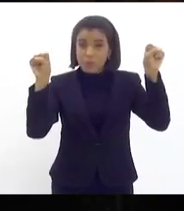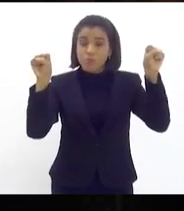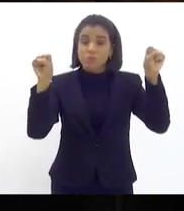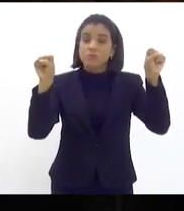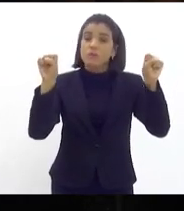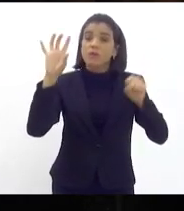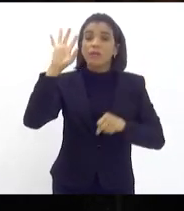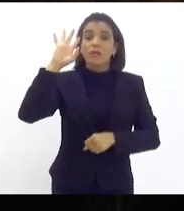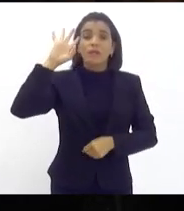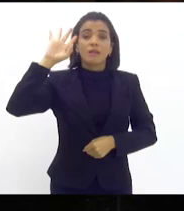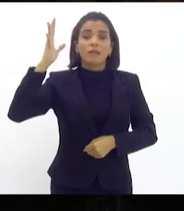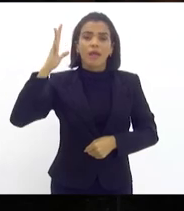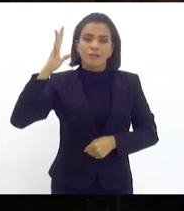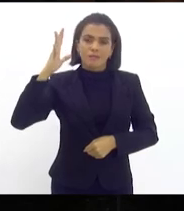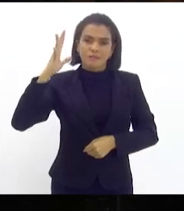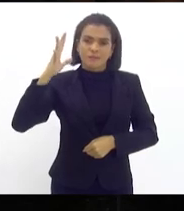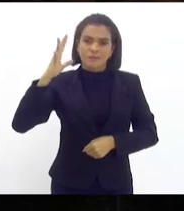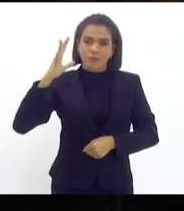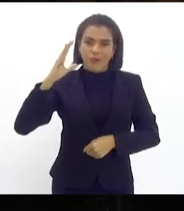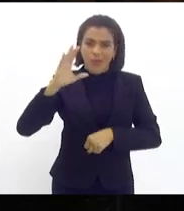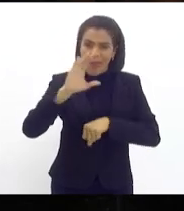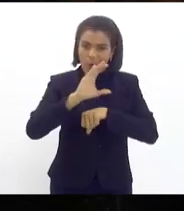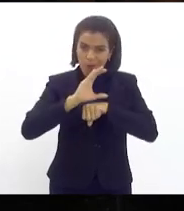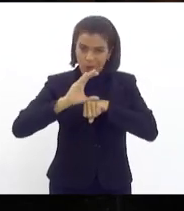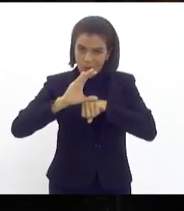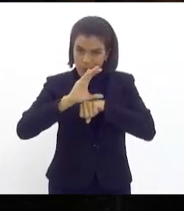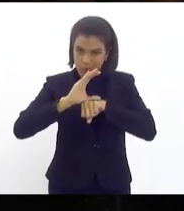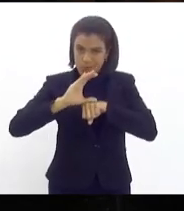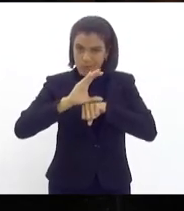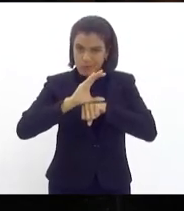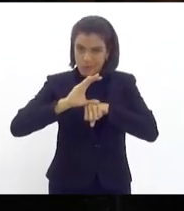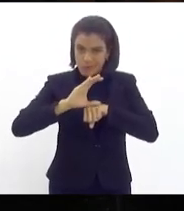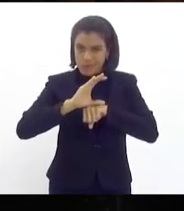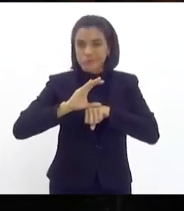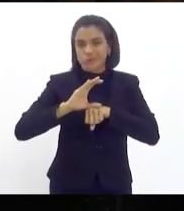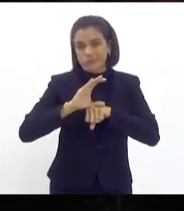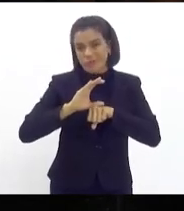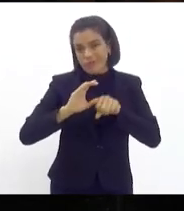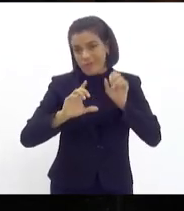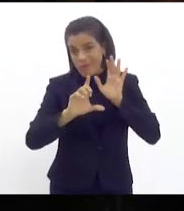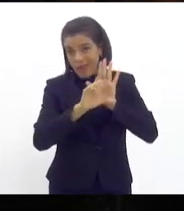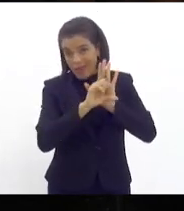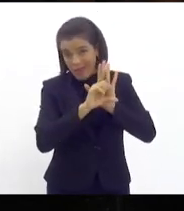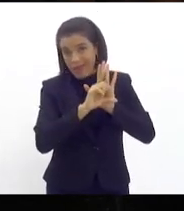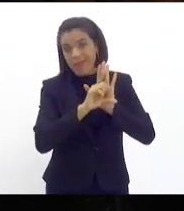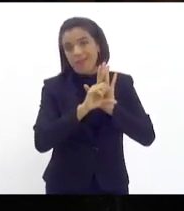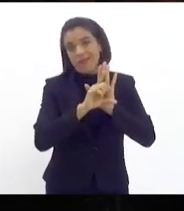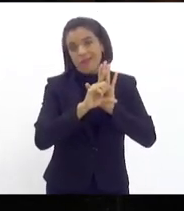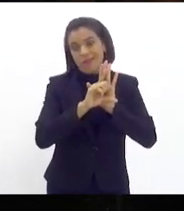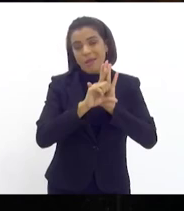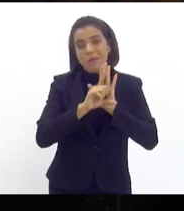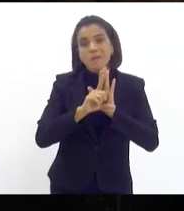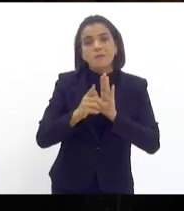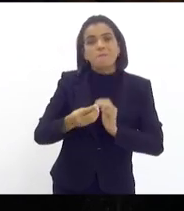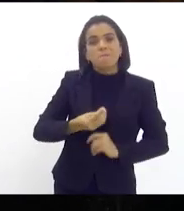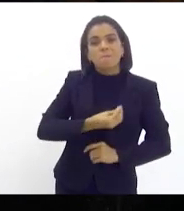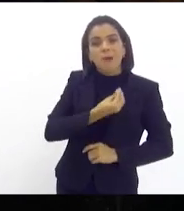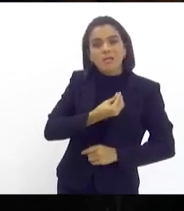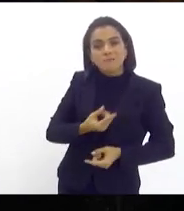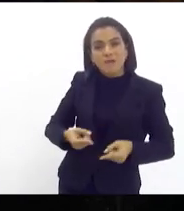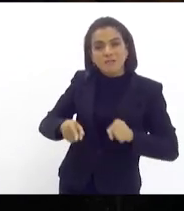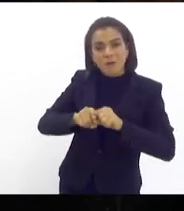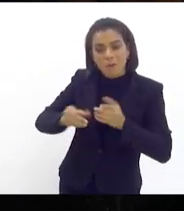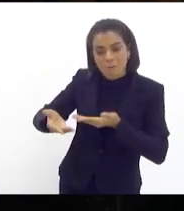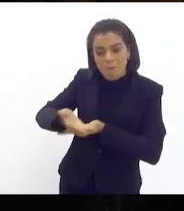decida pela constitucionalidade das leis da lei de royalt participações especial